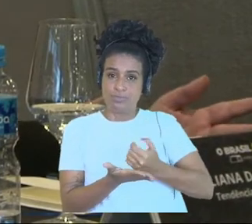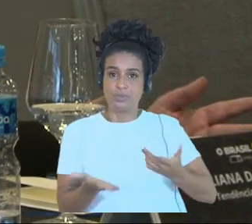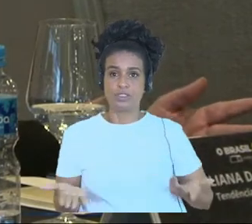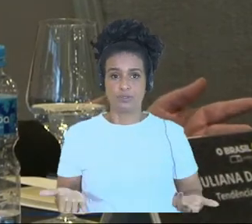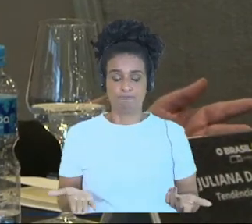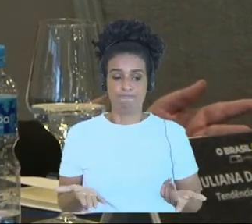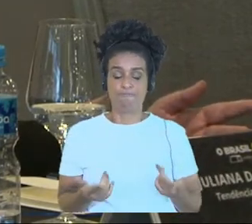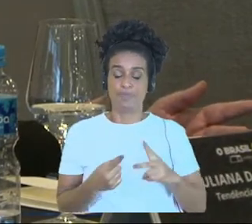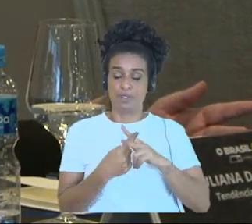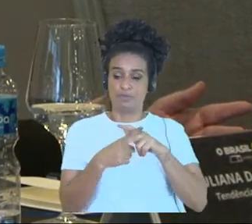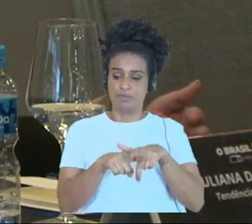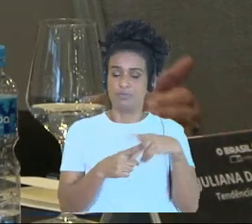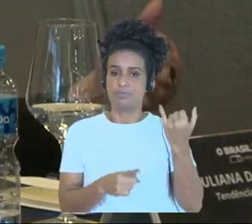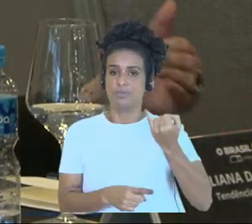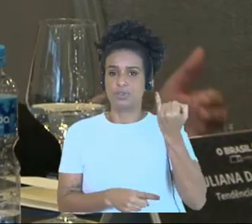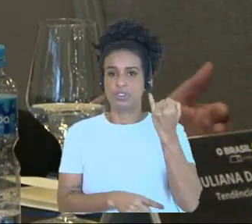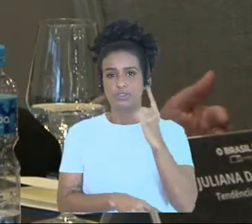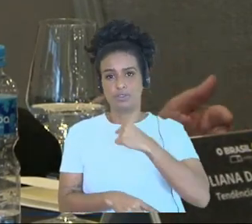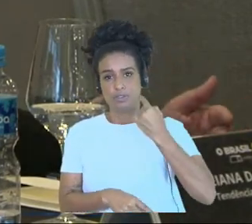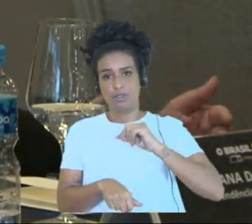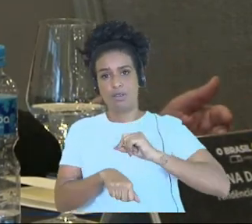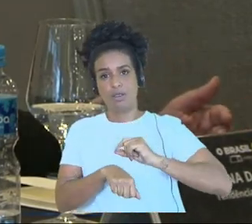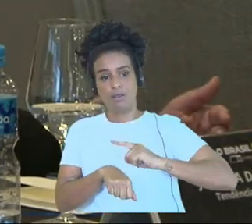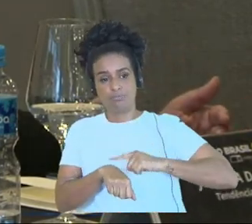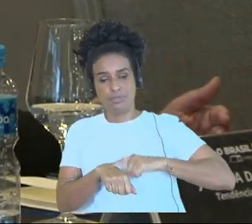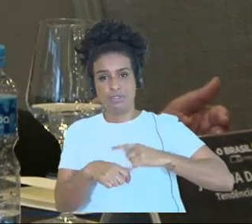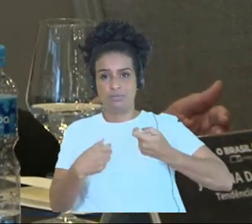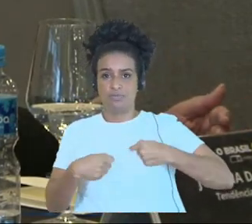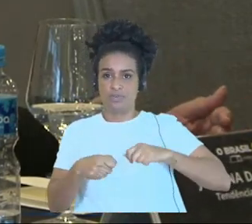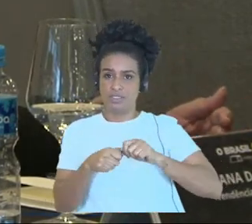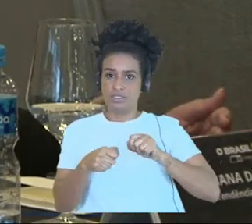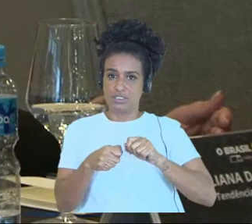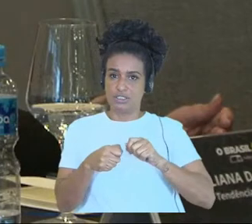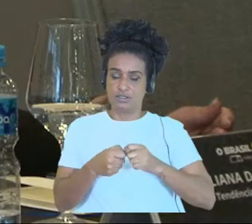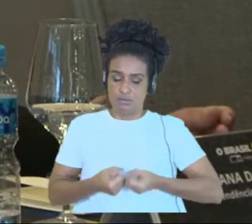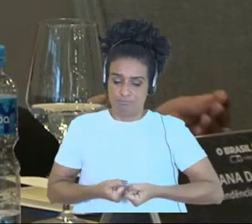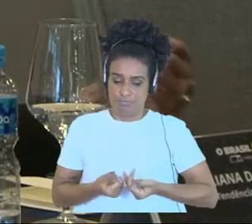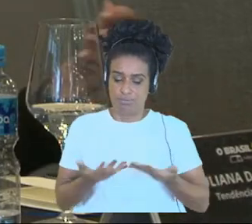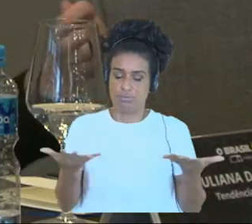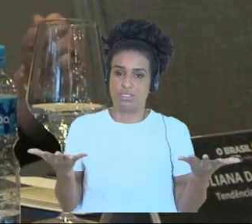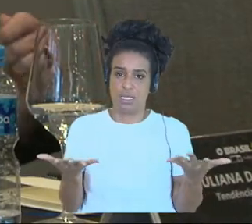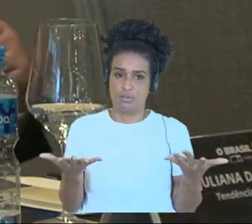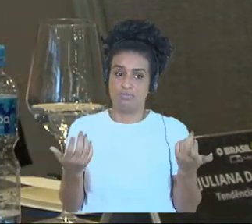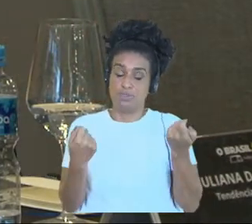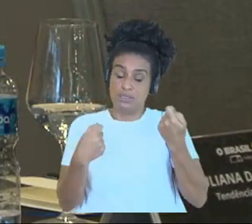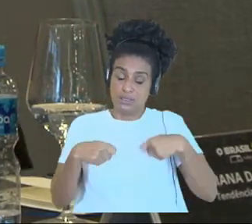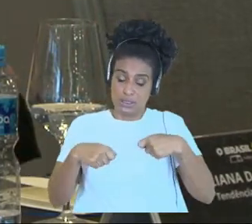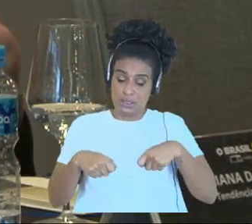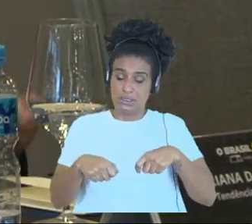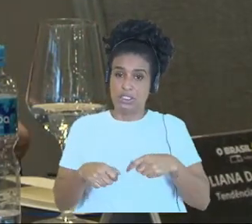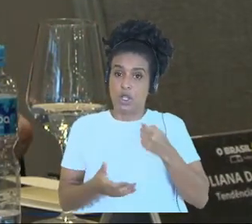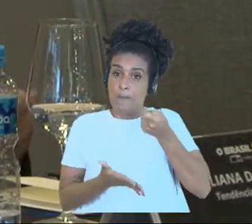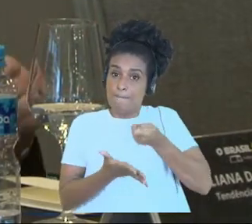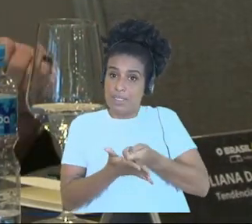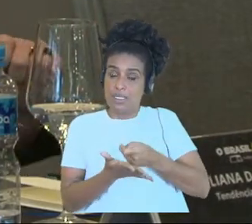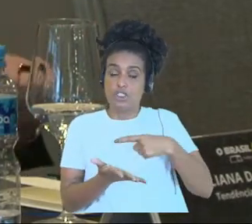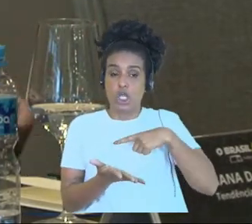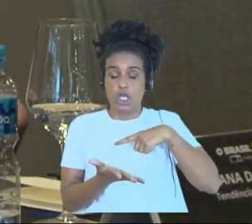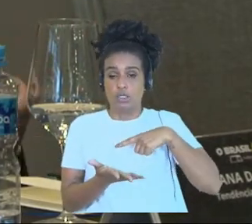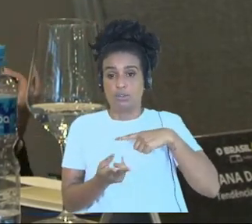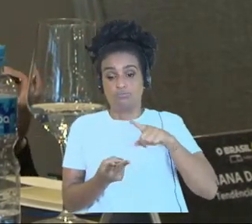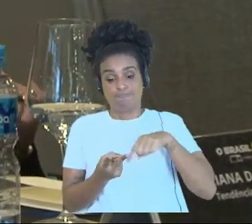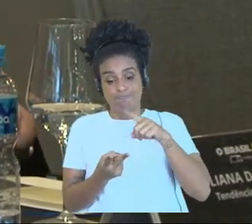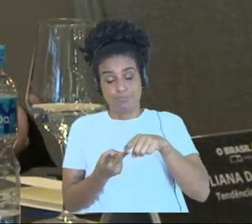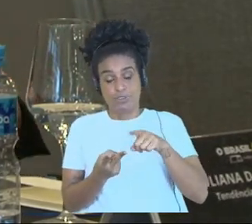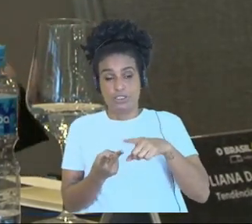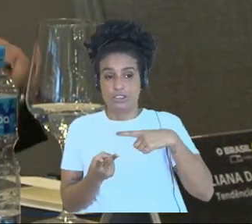que uma reforma que é muito importante da gente fazer, necessária, é a questão justamente dos nossos gastos, né? Hoje em dia, a gente tem muitos gastos, como eu falei, obrigatórios, muitos